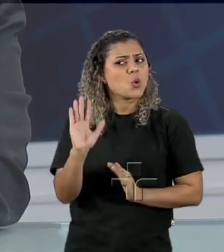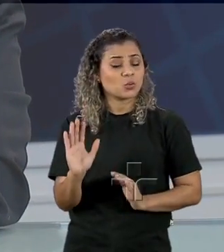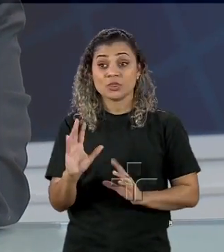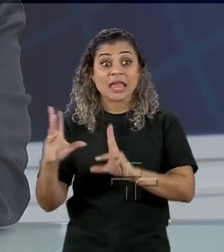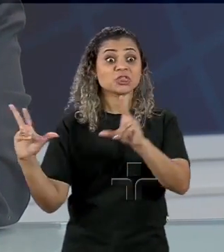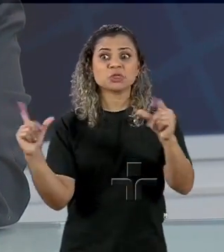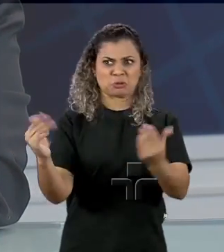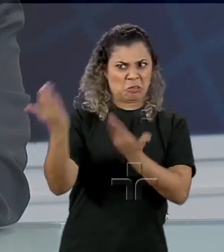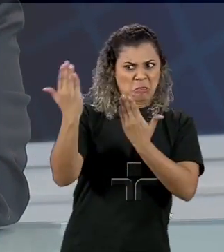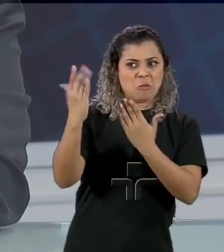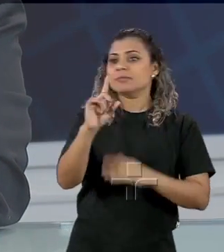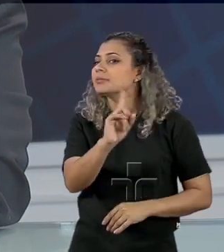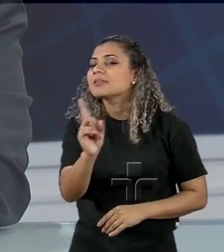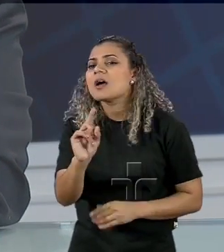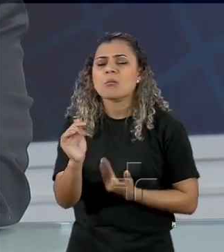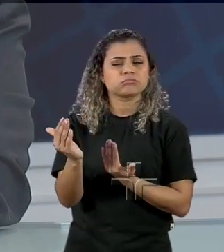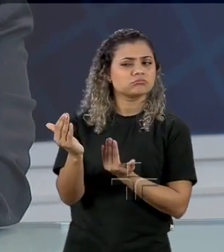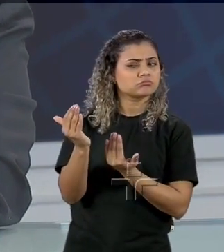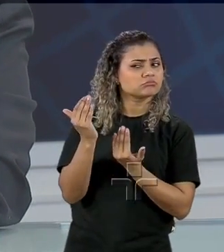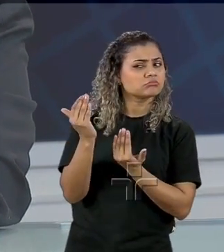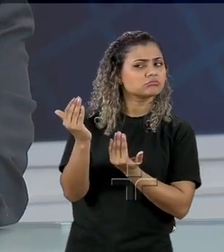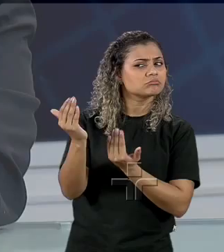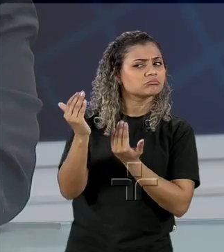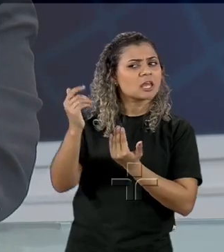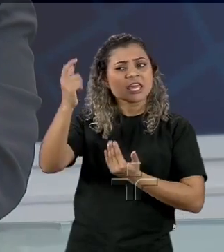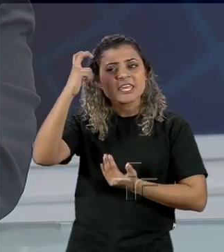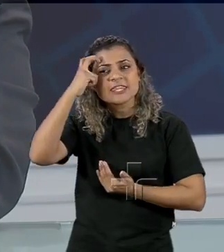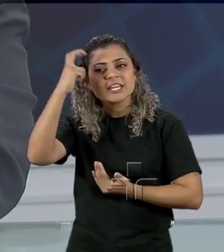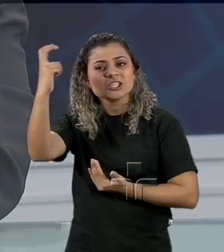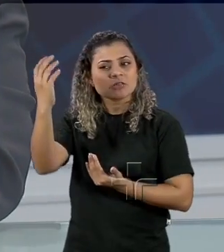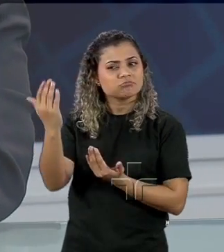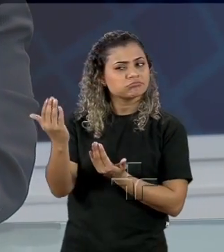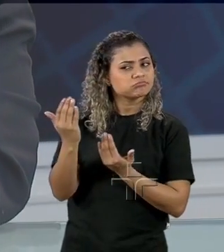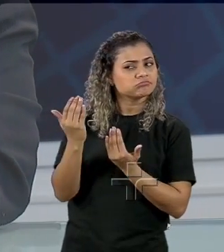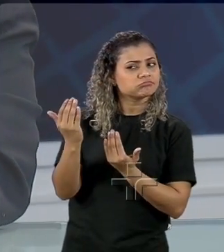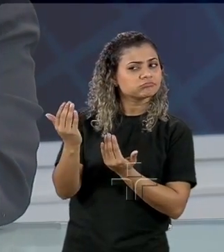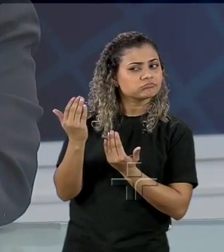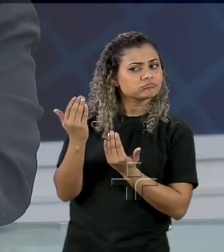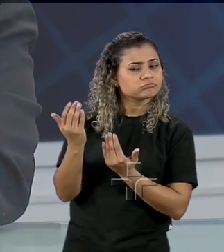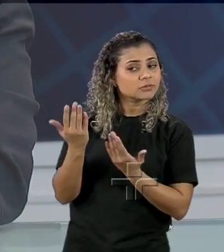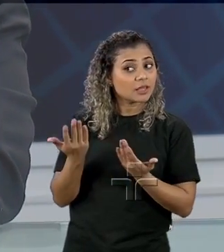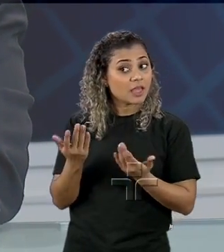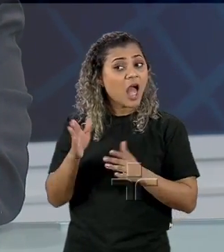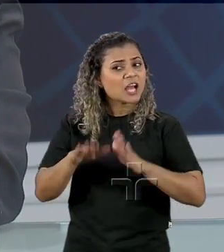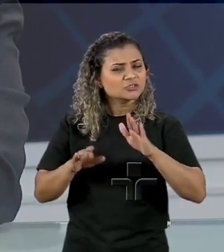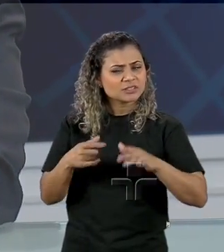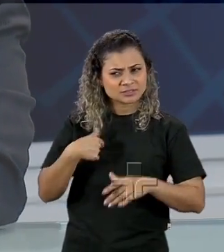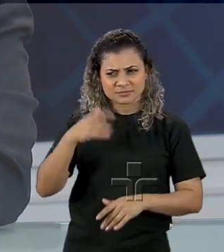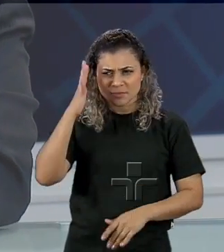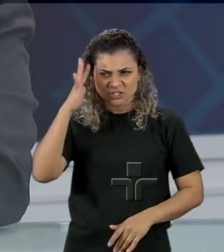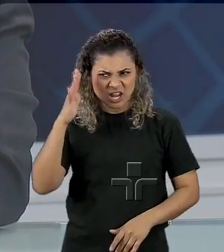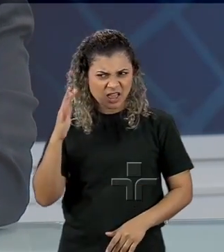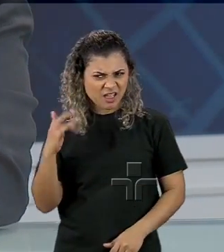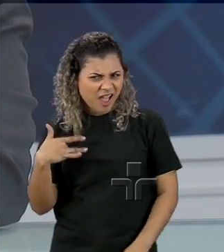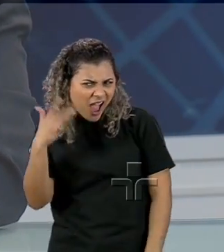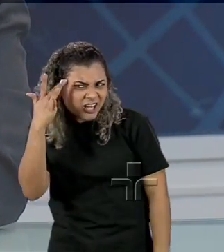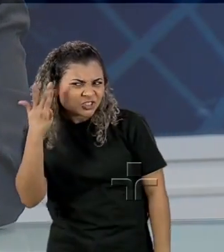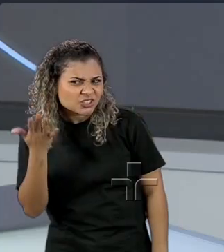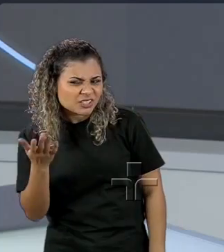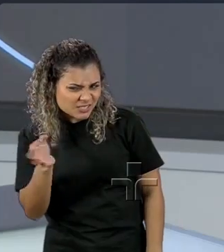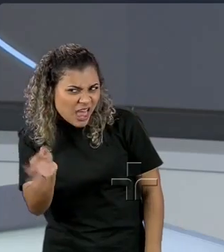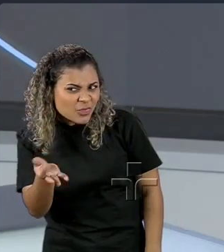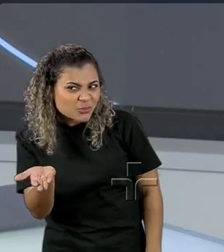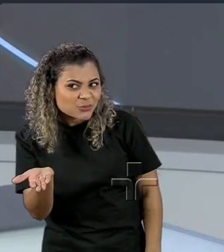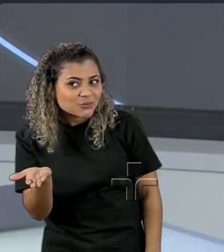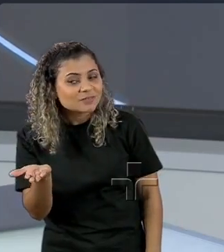tudo, é fazê-lo de modo metódico, sistemático, inteligente, mas ser capaz de vez em quando pensar assim, será? Evita